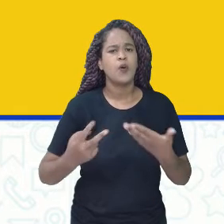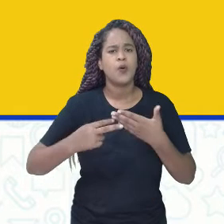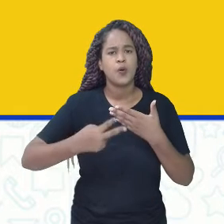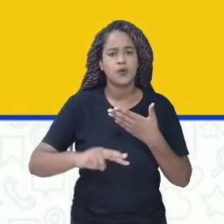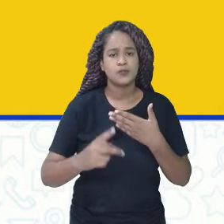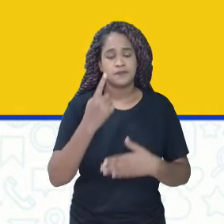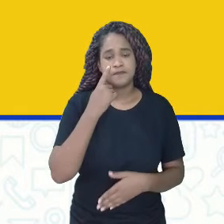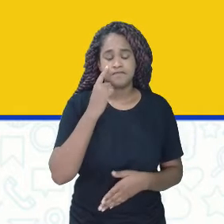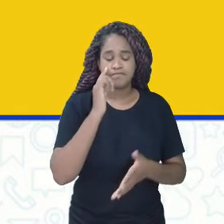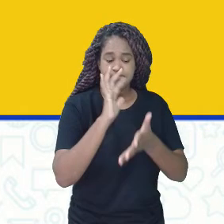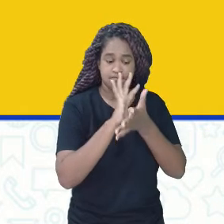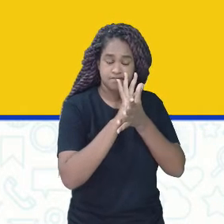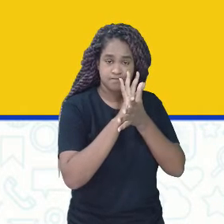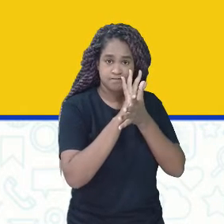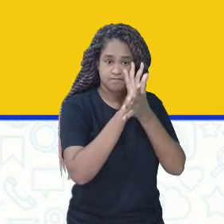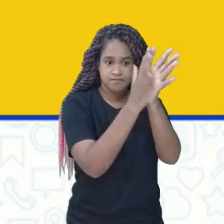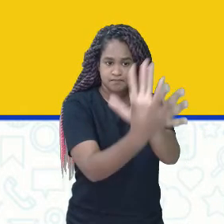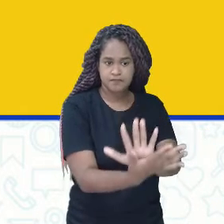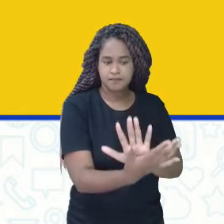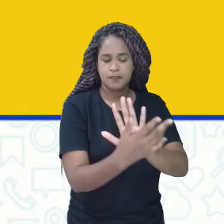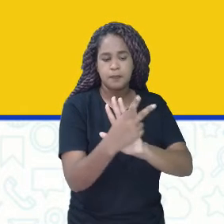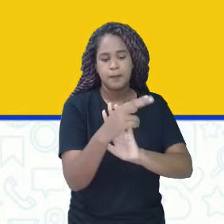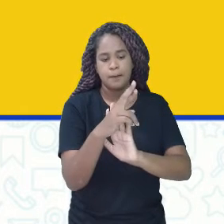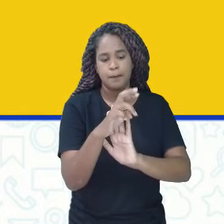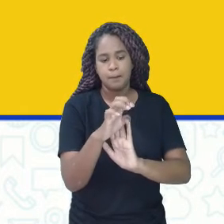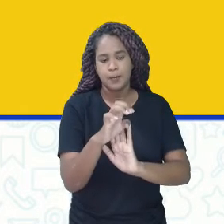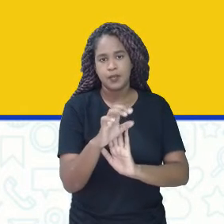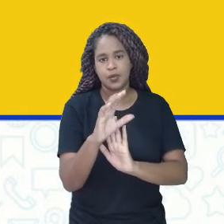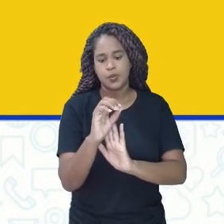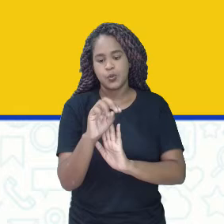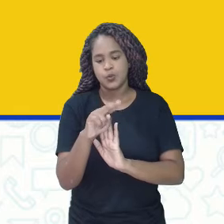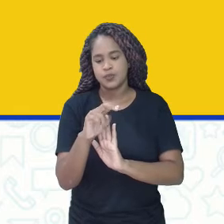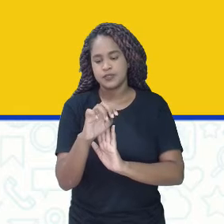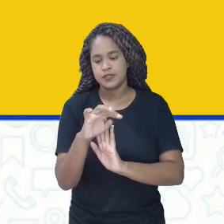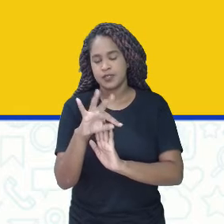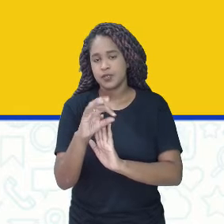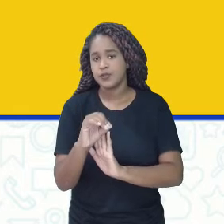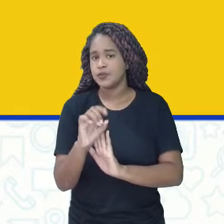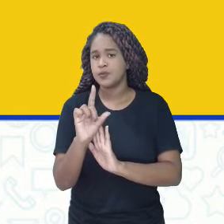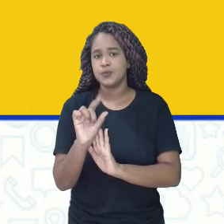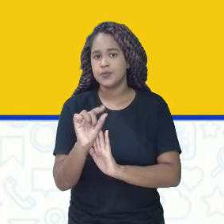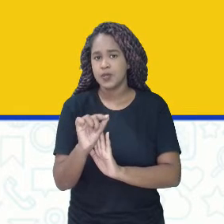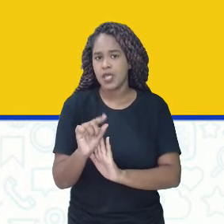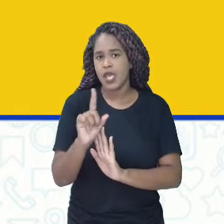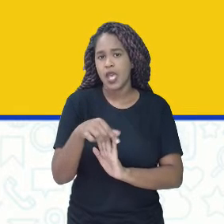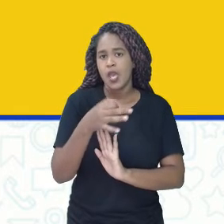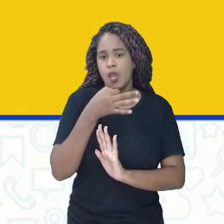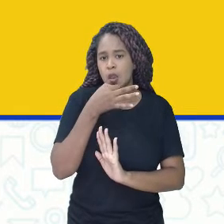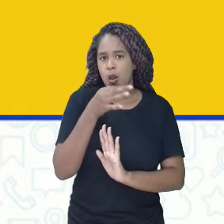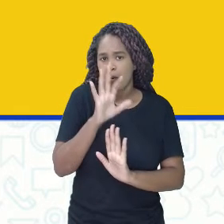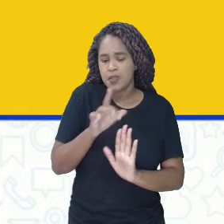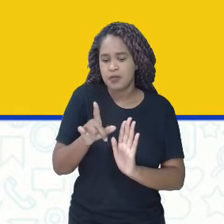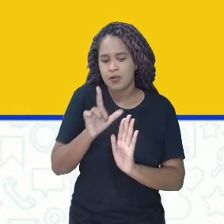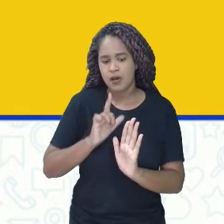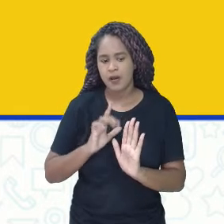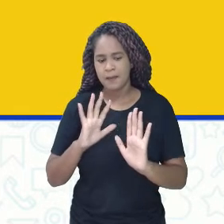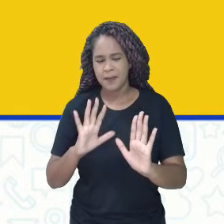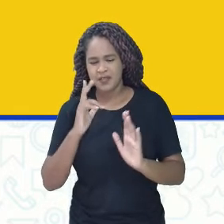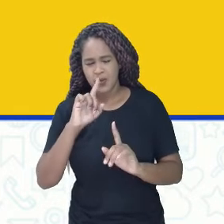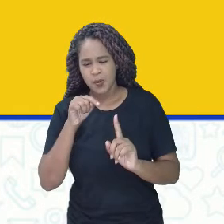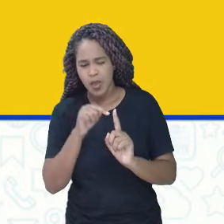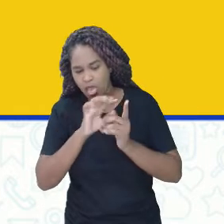Preconceito é um conceito ou uma opinião que se manifesta numa atitude discriminatória